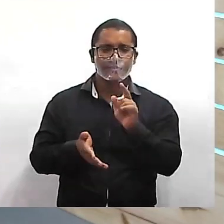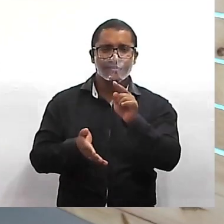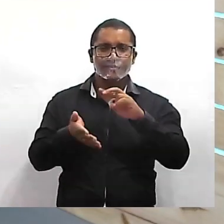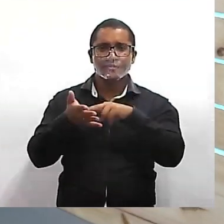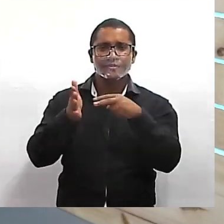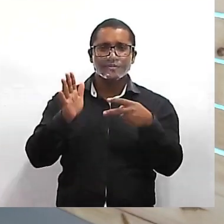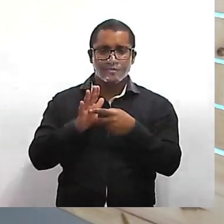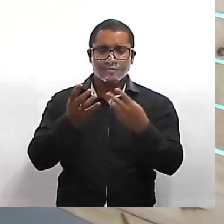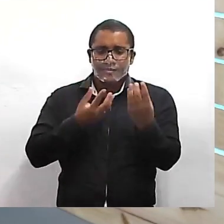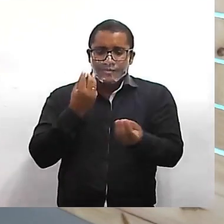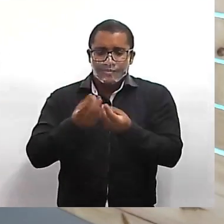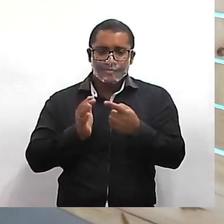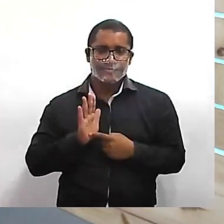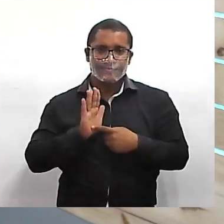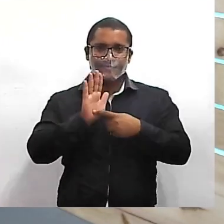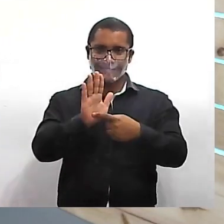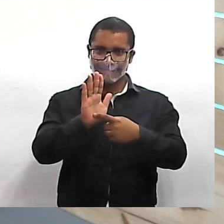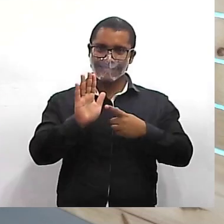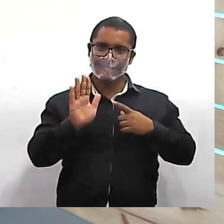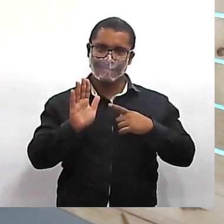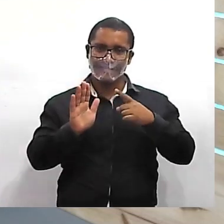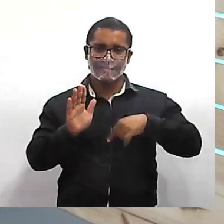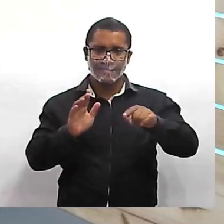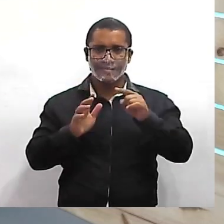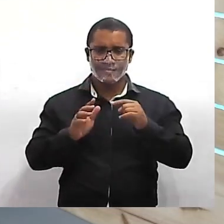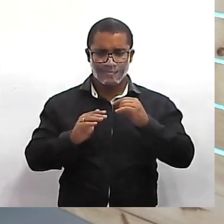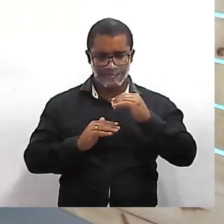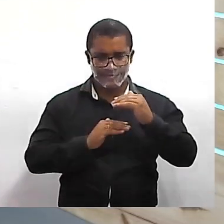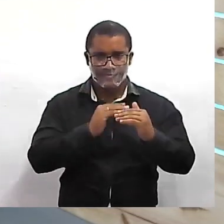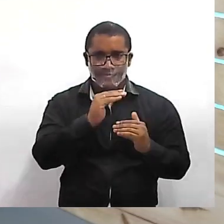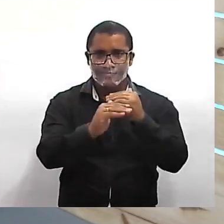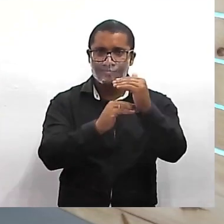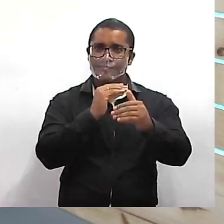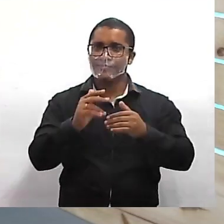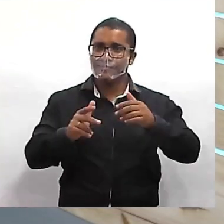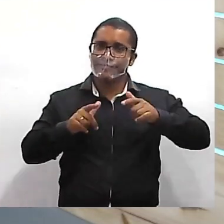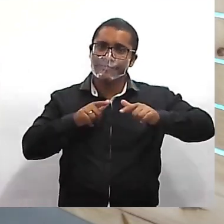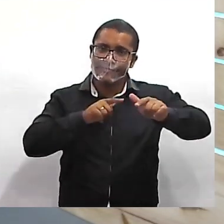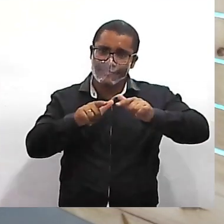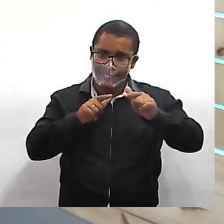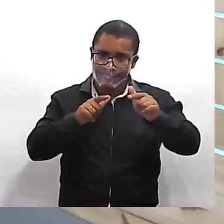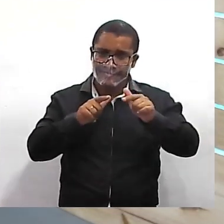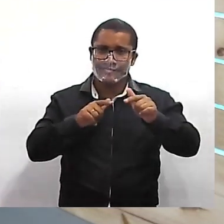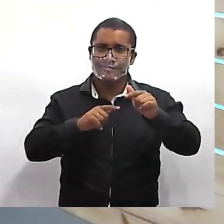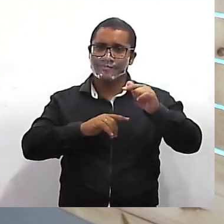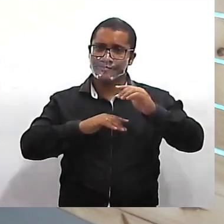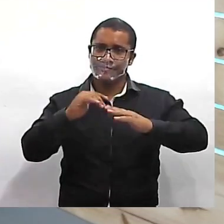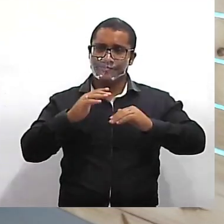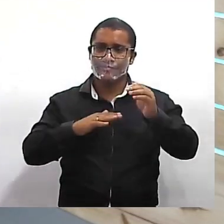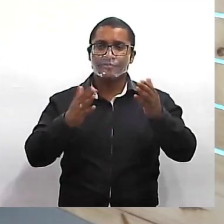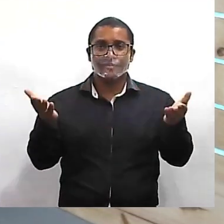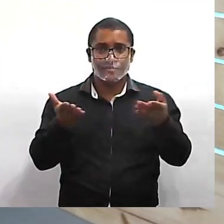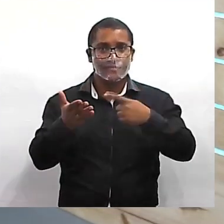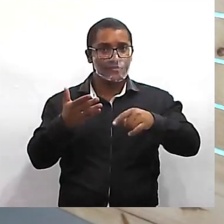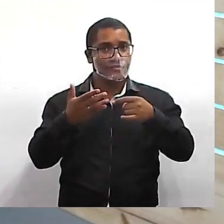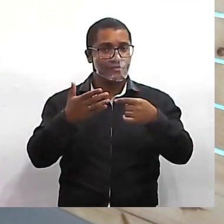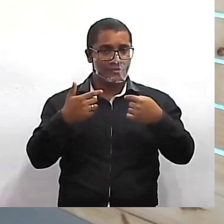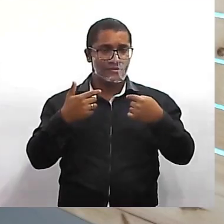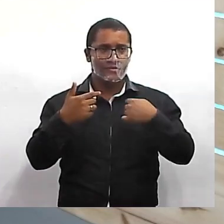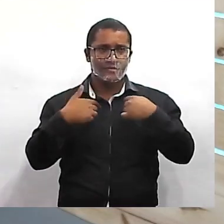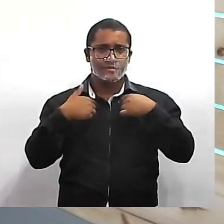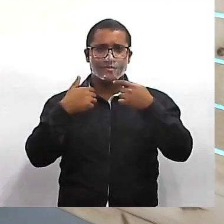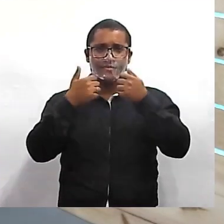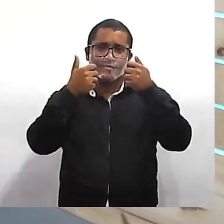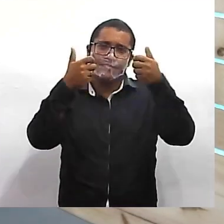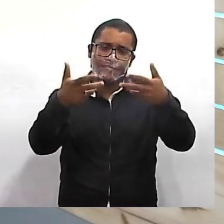o protagonista da nossa carreira, né? E eu queria inicialmente falar sobre